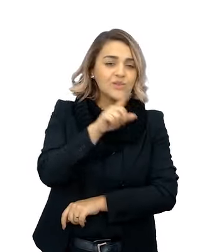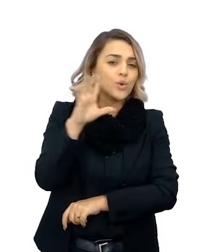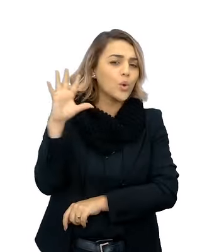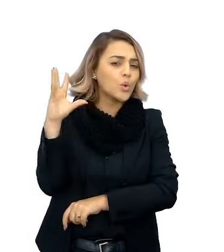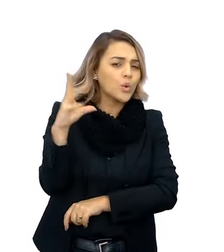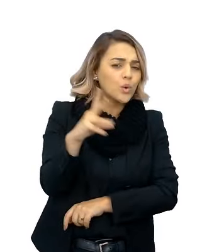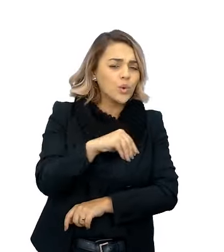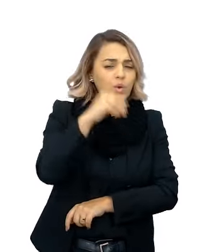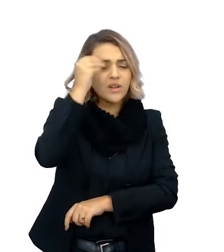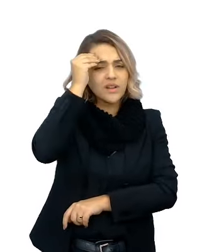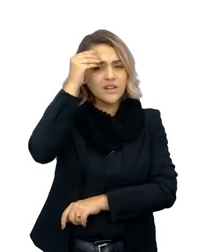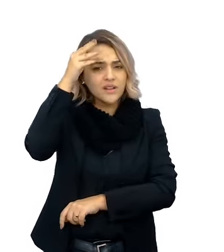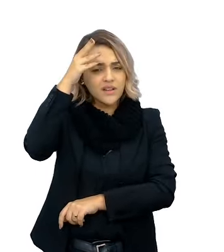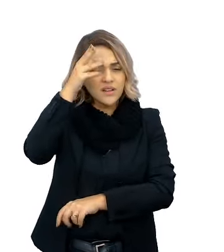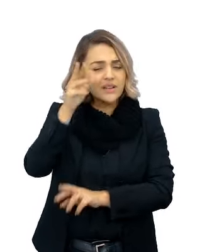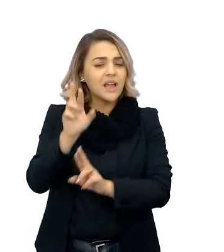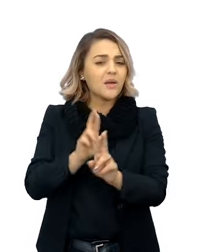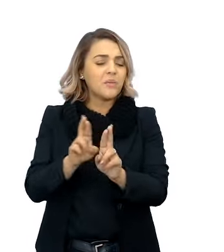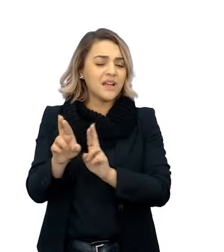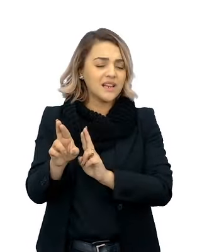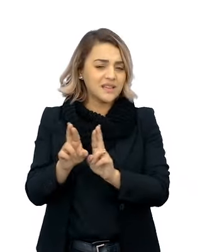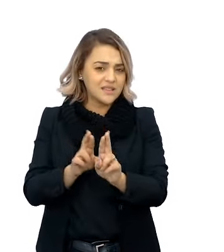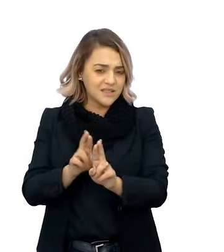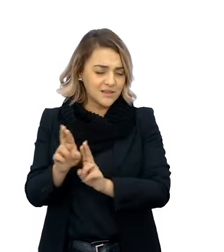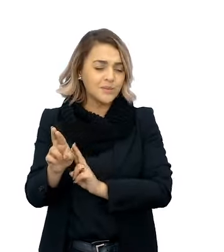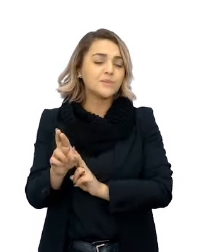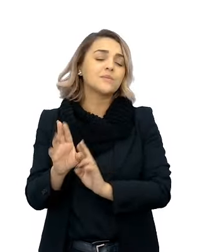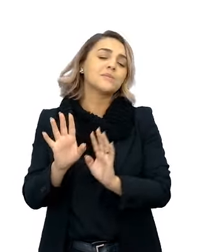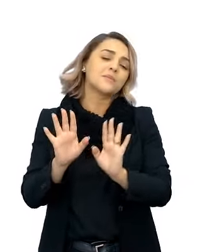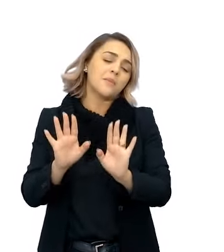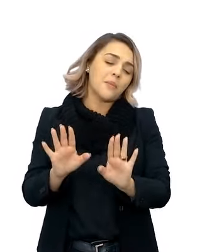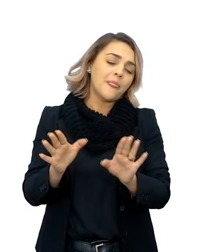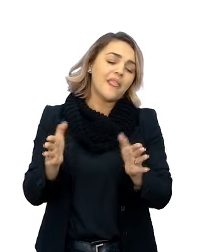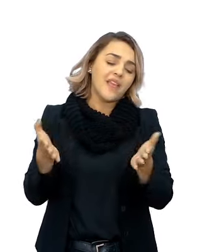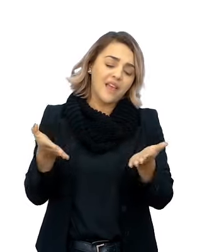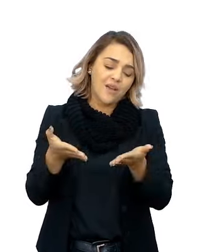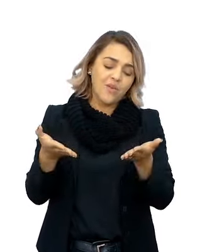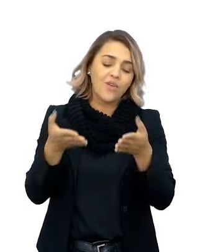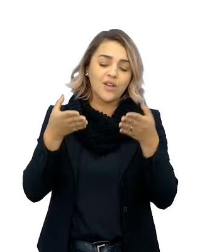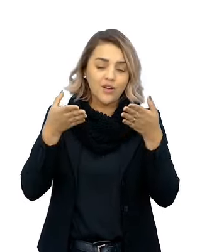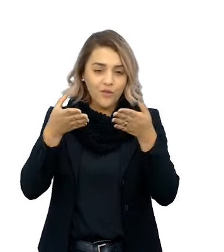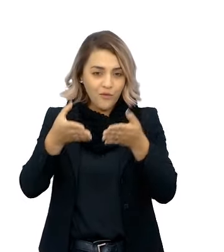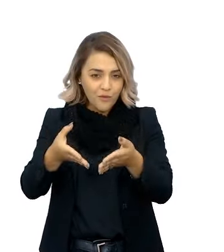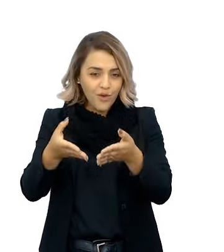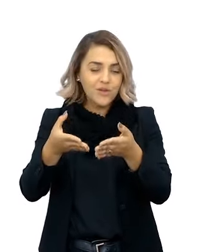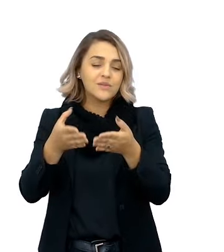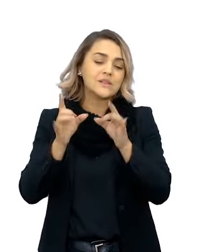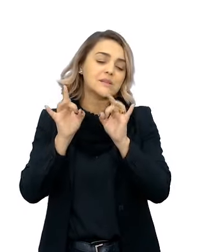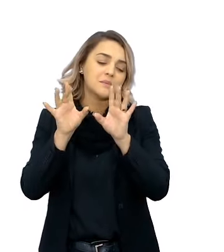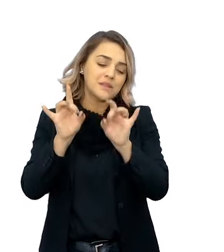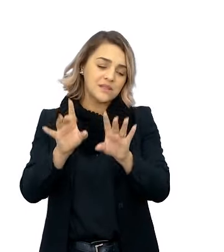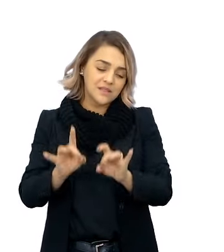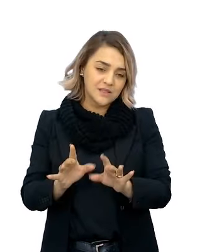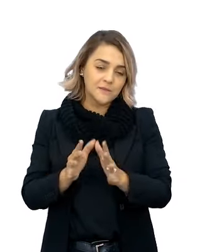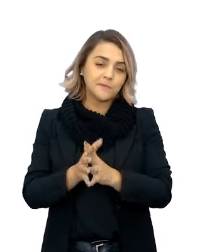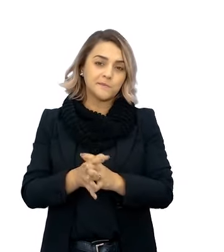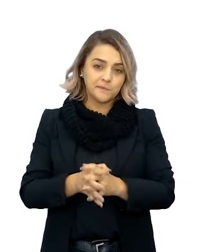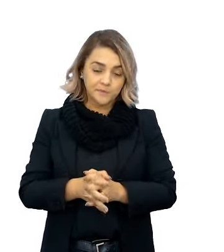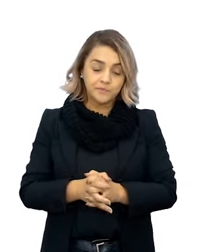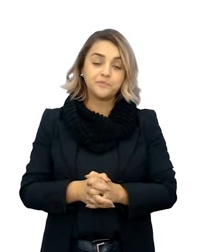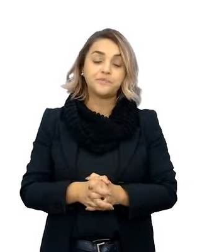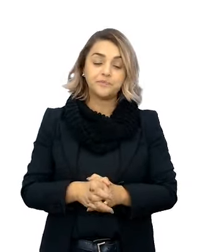estão relacionados uns com os outros, né, mas aqui a gente vai tratar hoje desse conhecimento. Quando